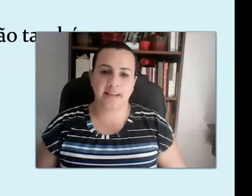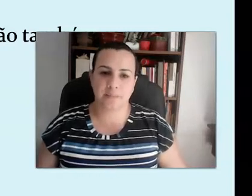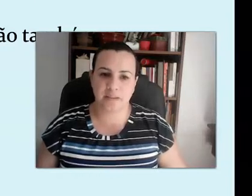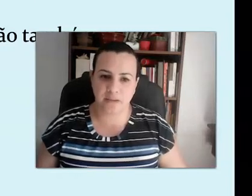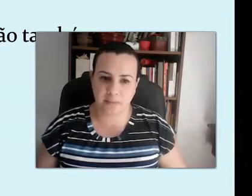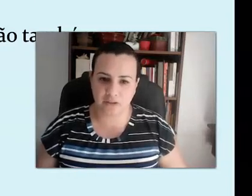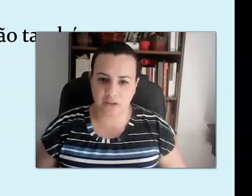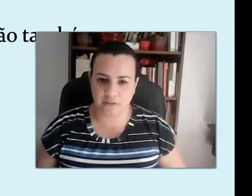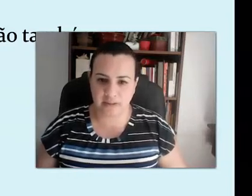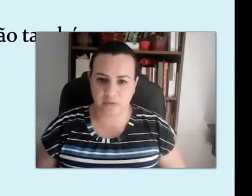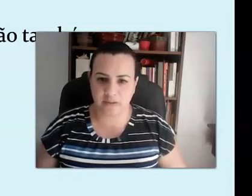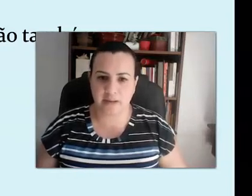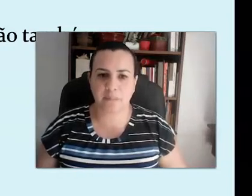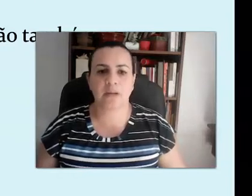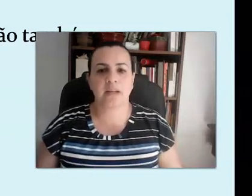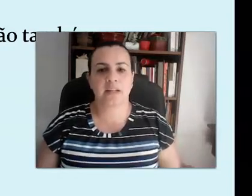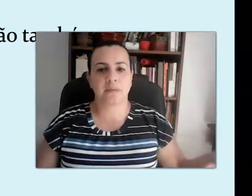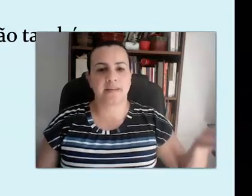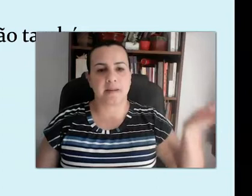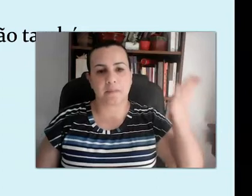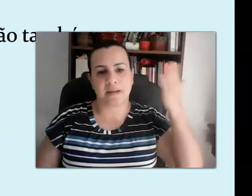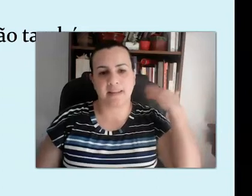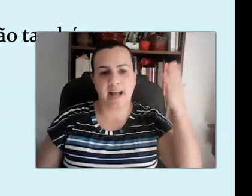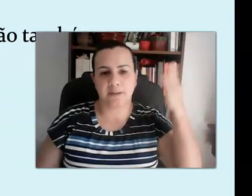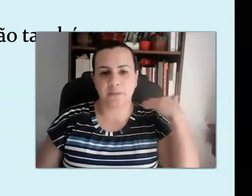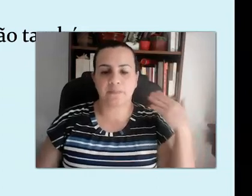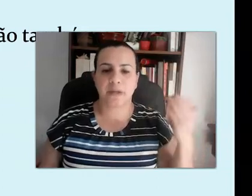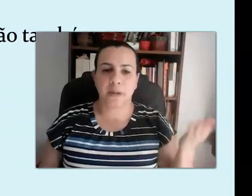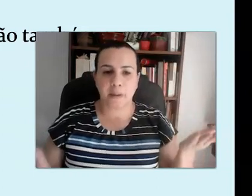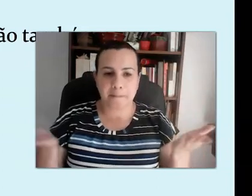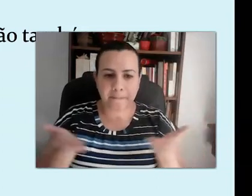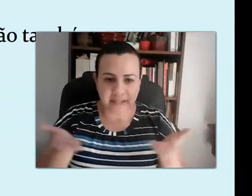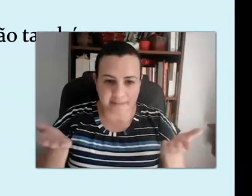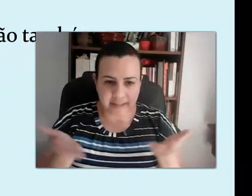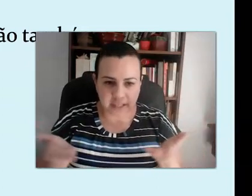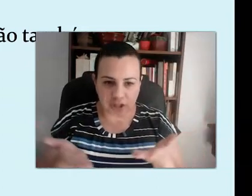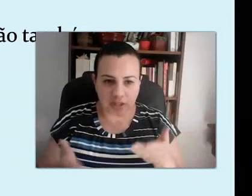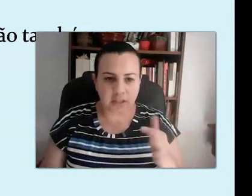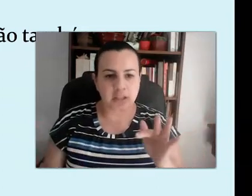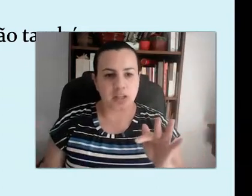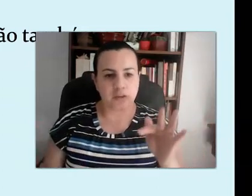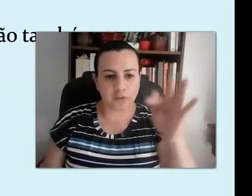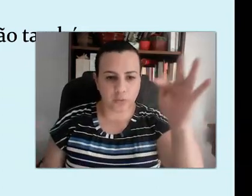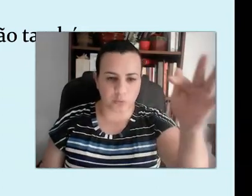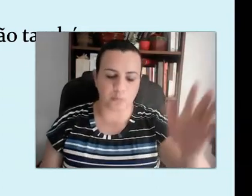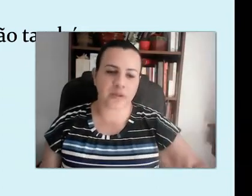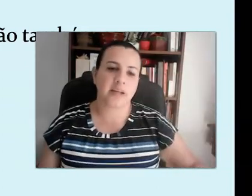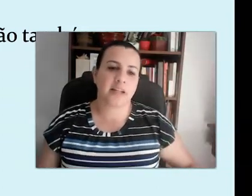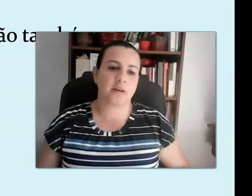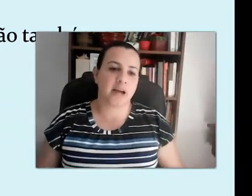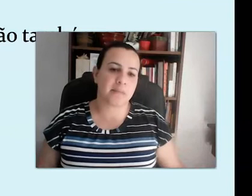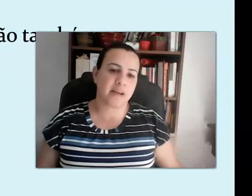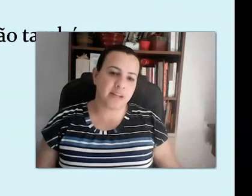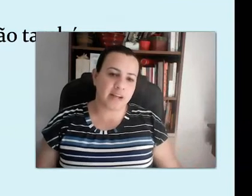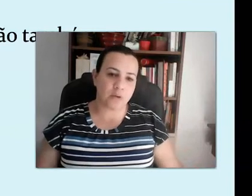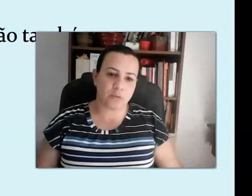os sinais especificamente de advérbios de tempo. Então, por exemplo, passado, presente e futuro.